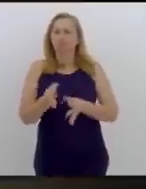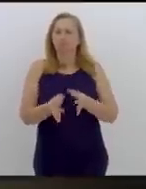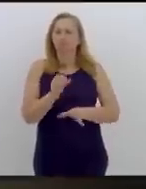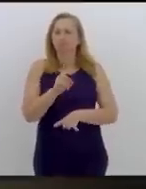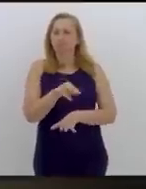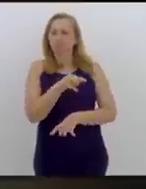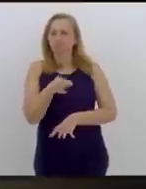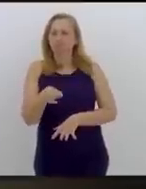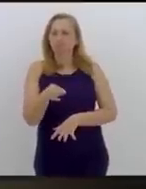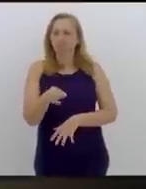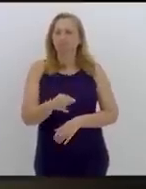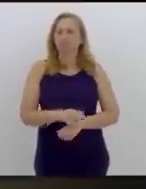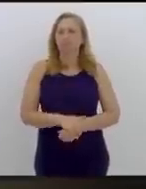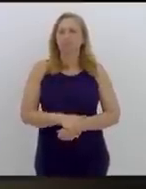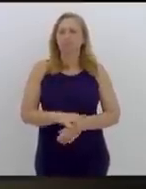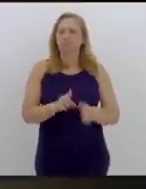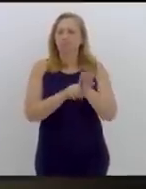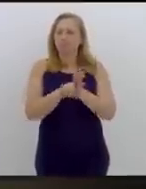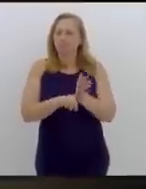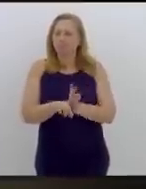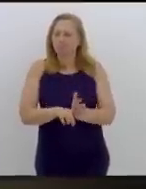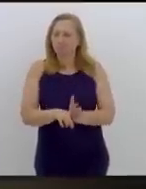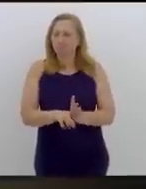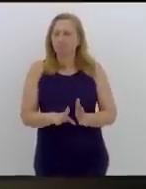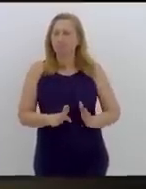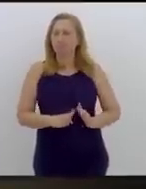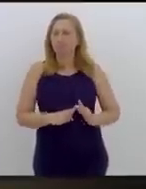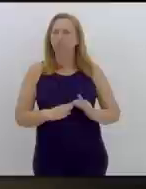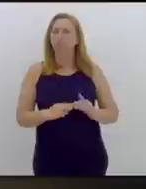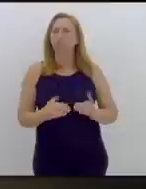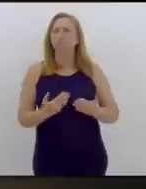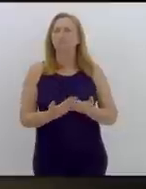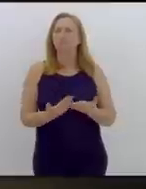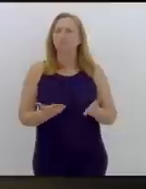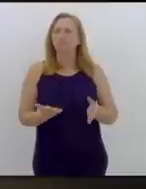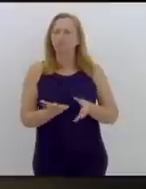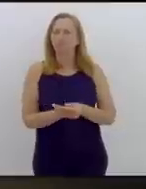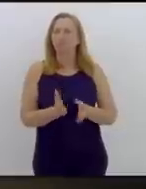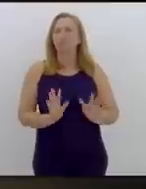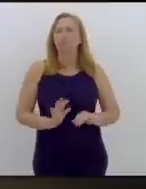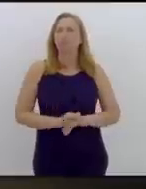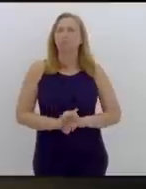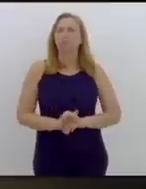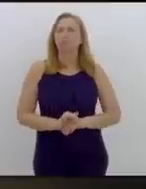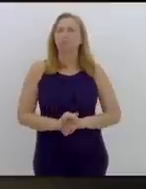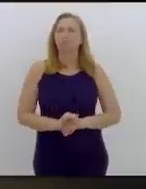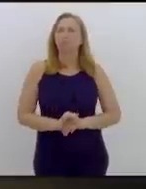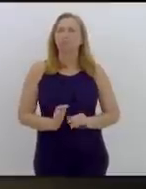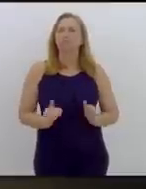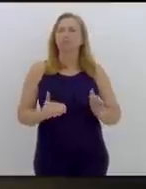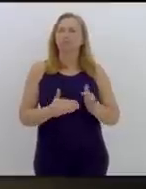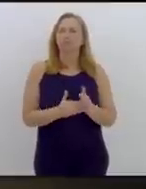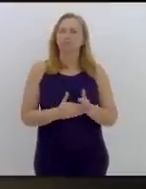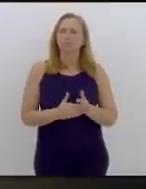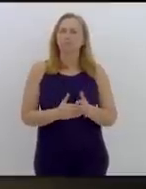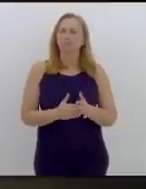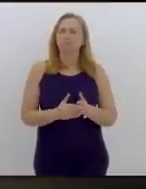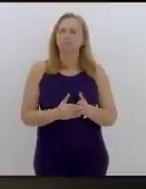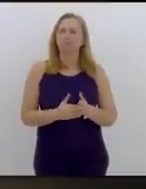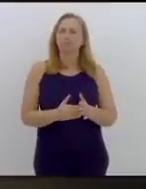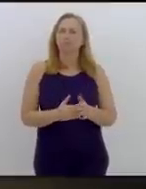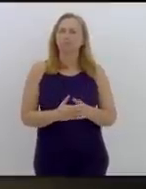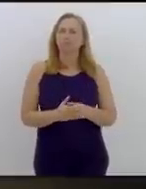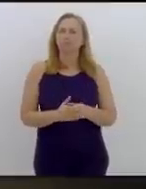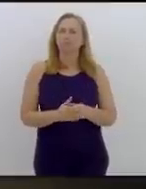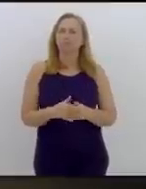suspendeu A análise dos requerimentos da carpad Até que até que nós